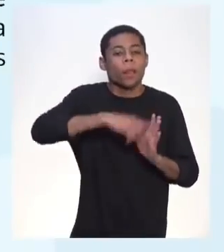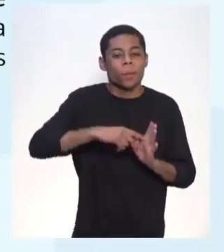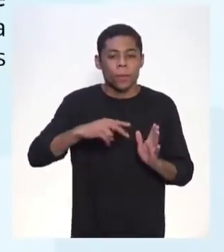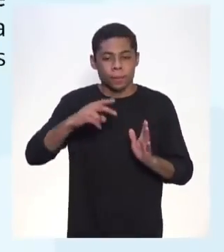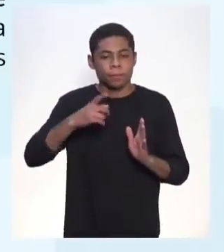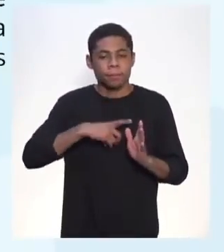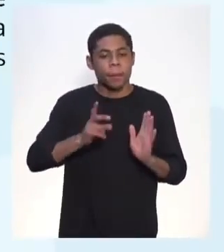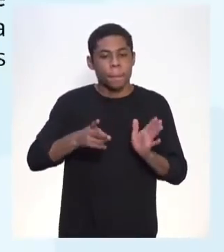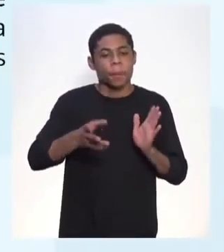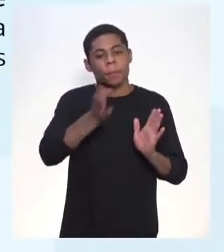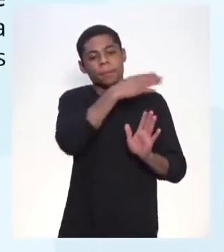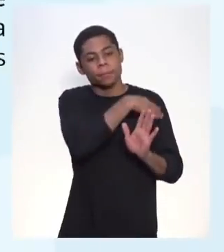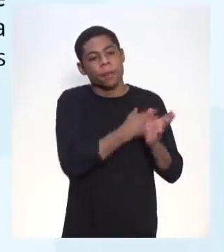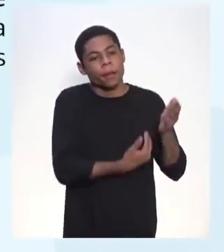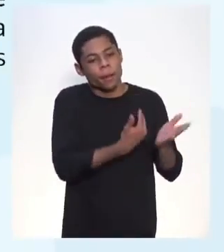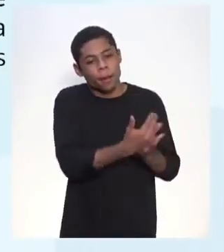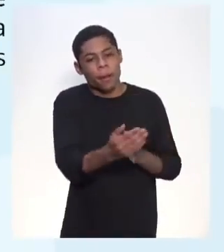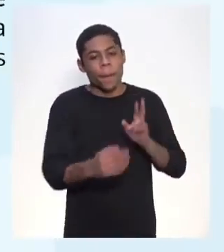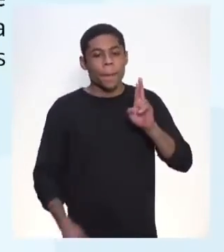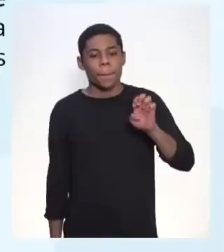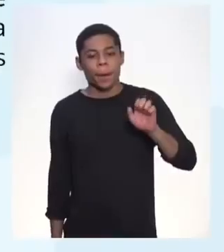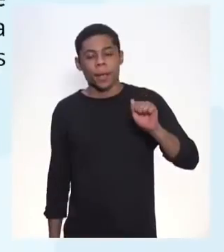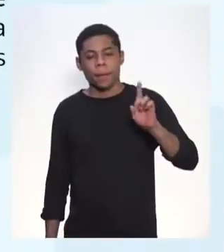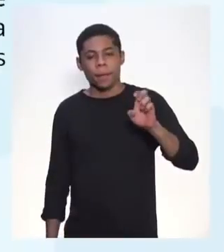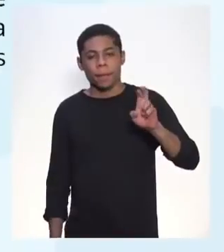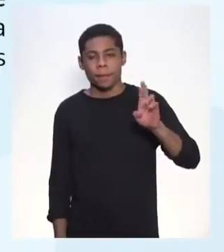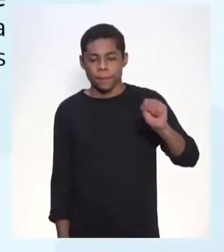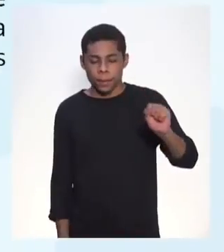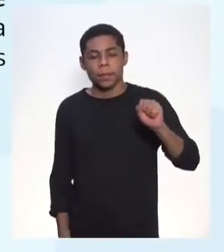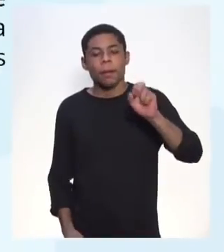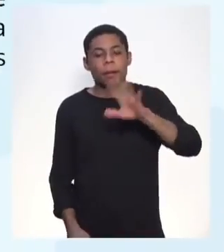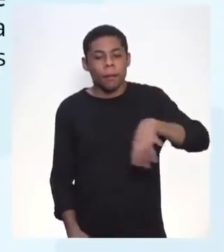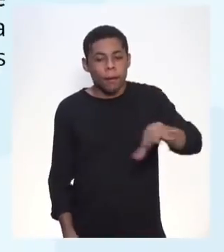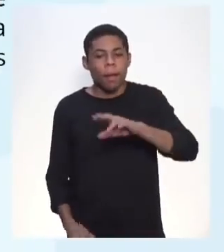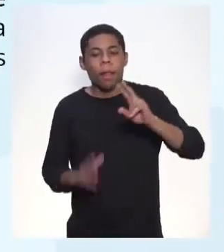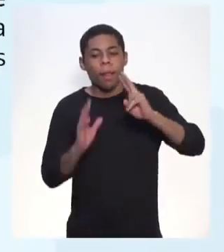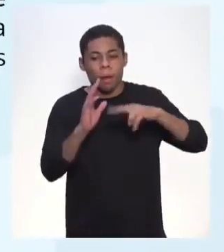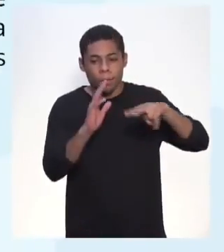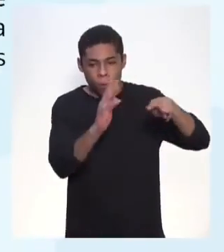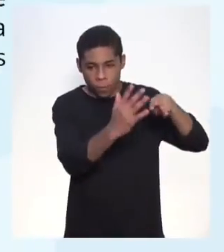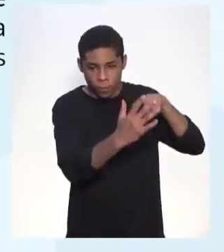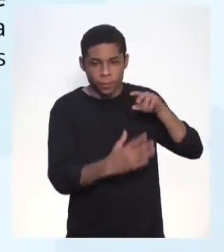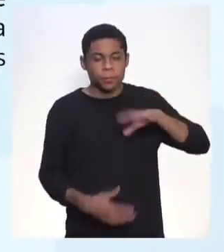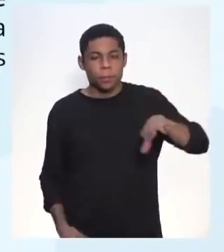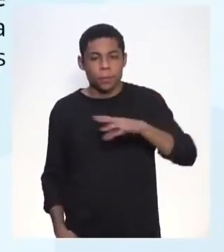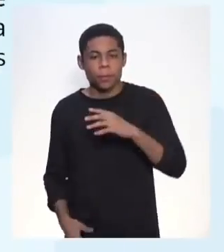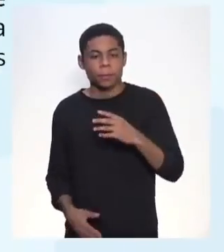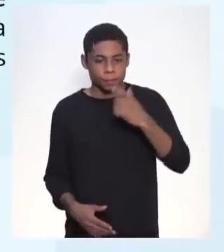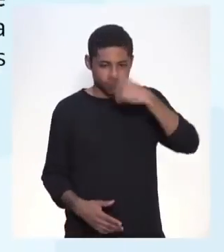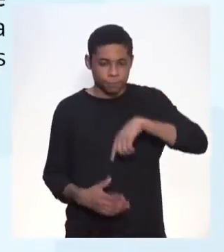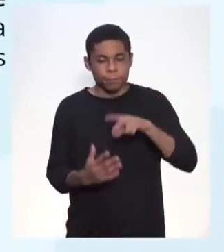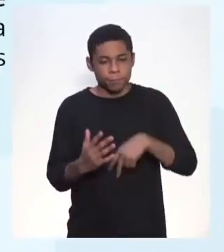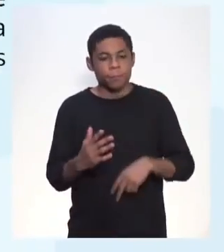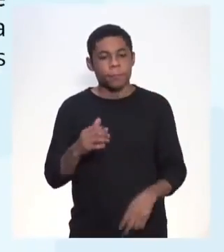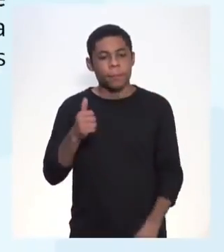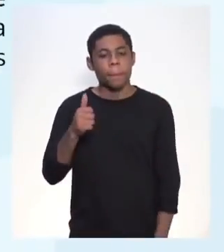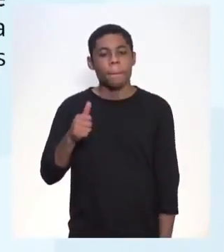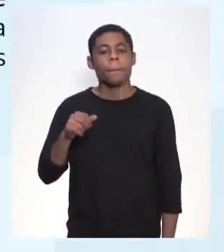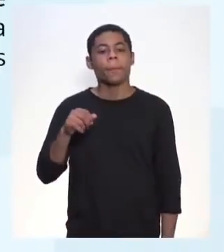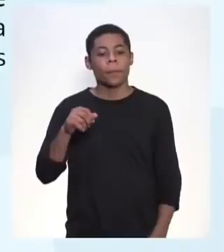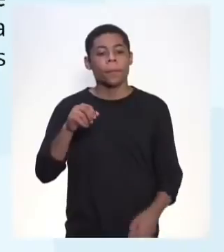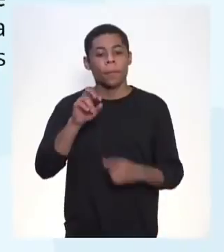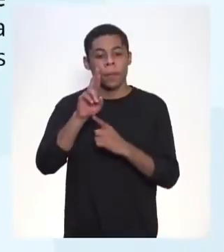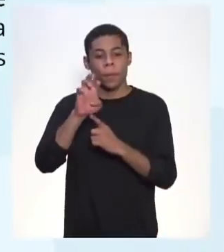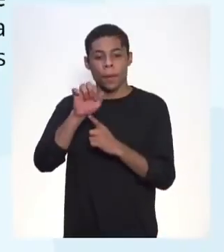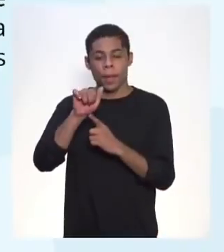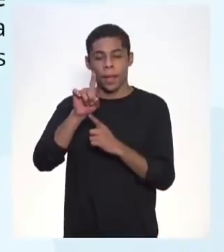gente tem a palavra read aqui, com um pequeno adendo, reader, virou leitor. Então, o verbo ler, read,